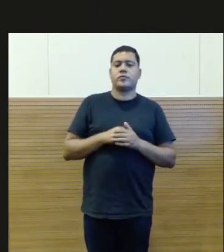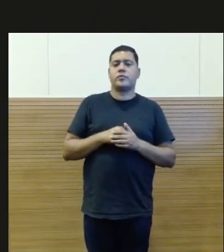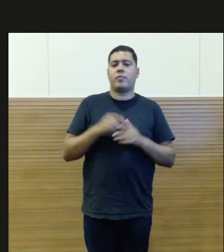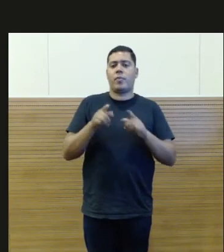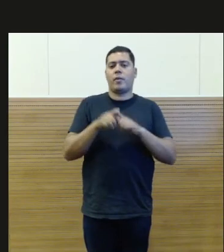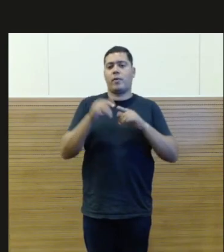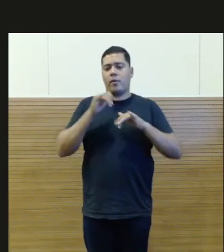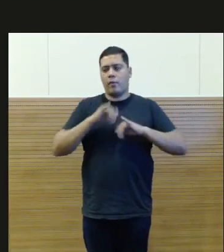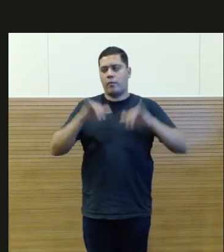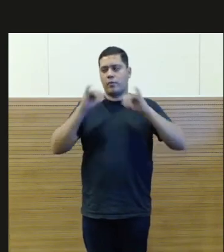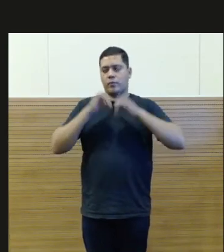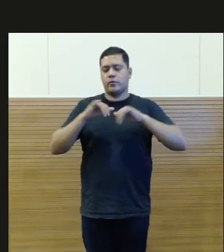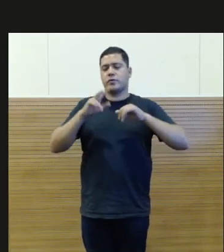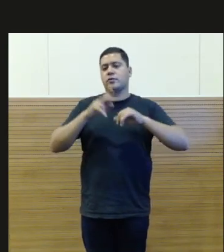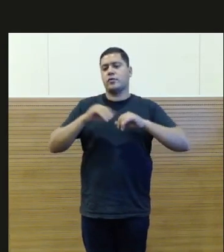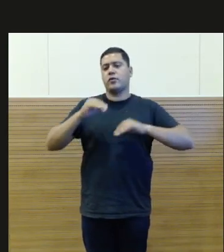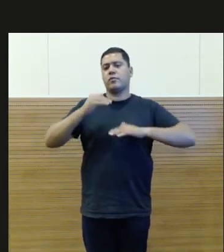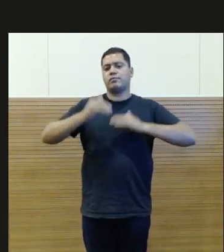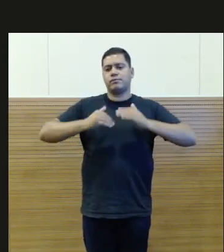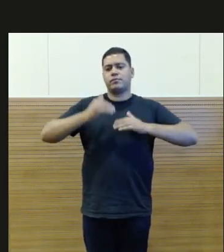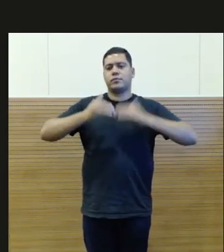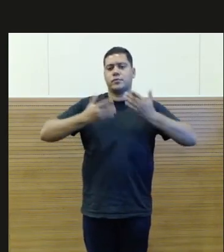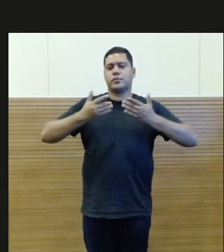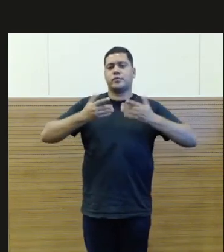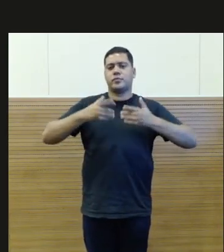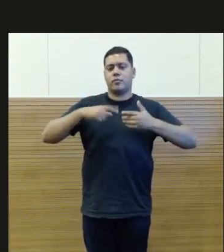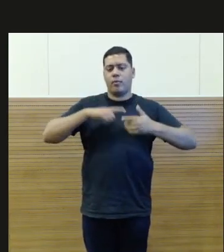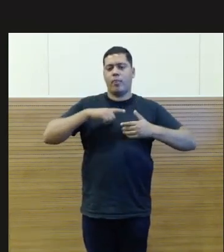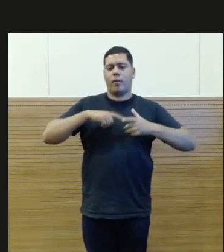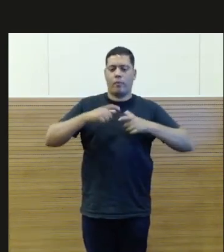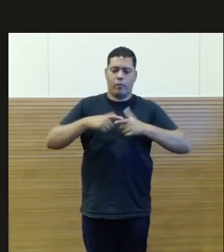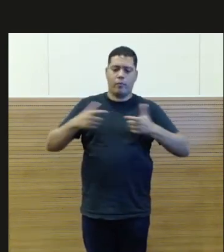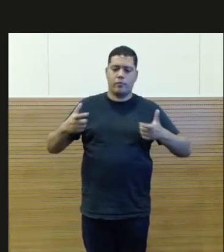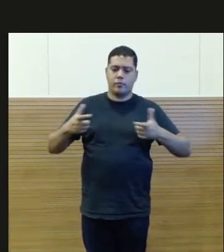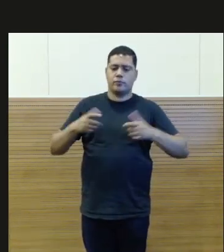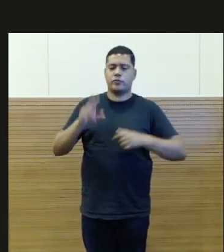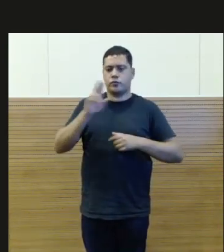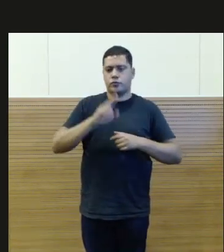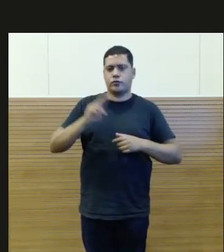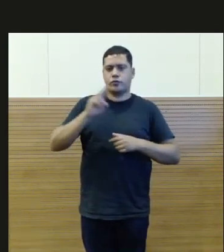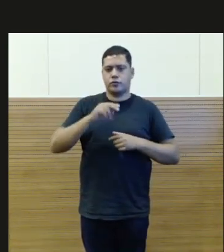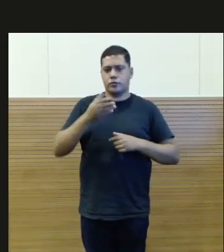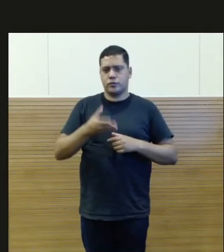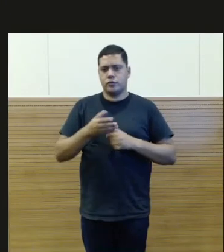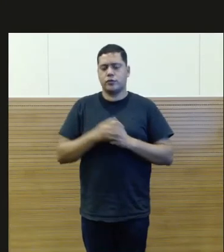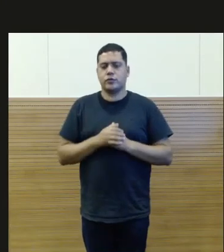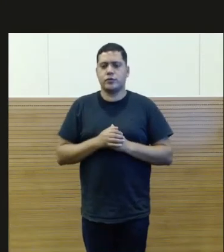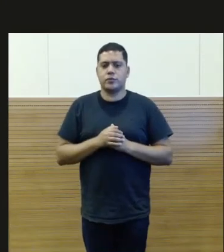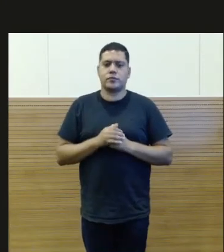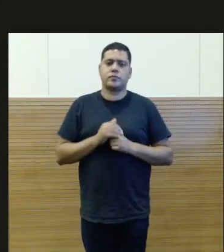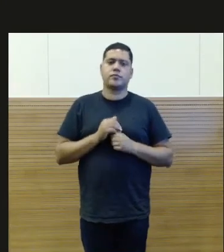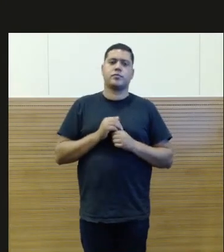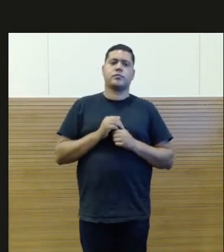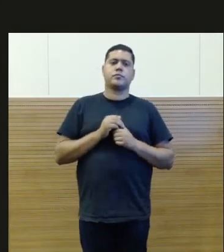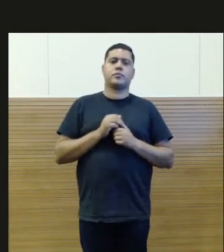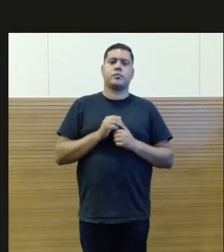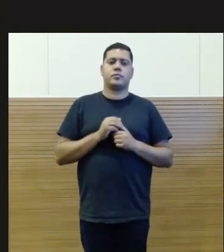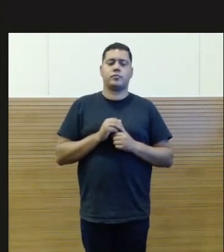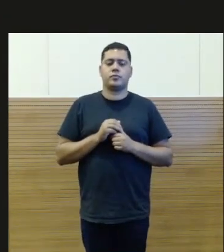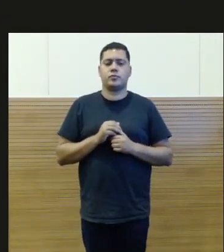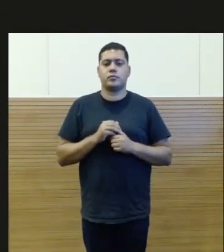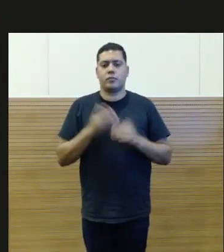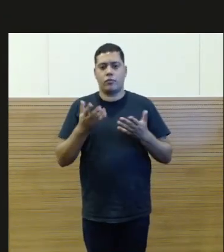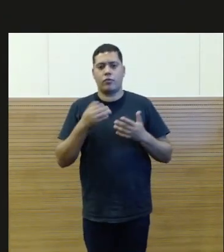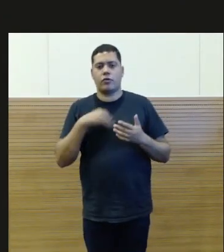publicidades que vão provocando e vão expandindo e sendo utilizadas para expandir a presença de ultraprocessados, né? Então,